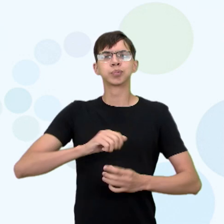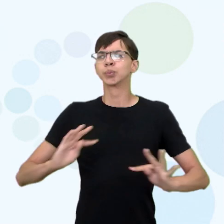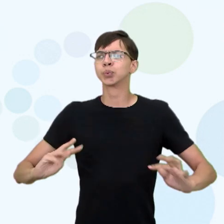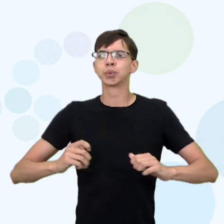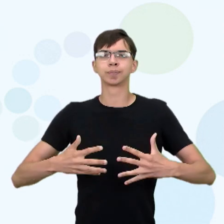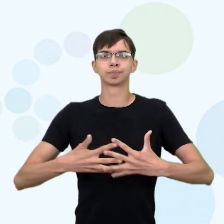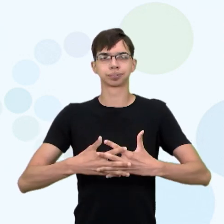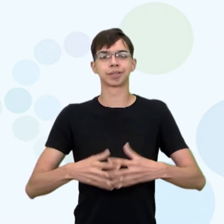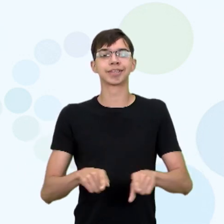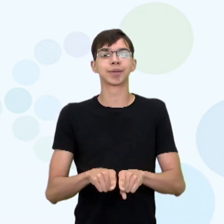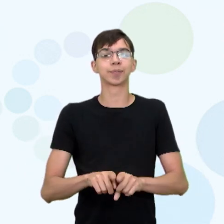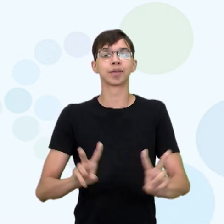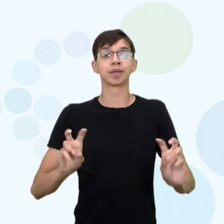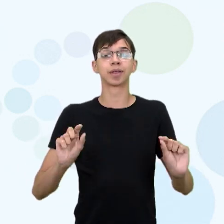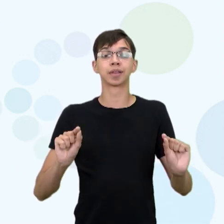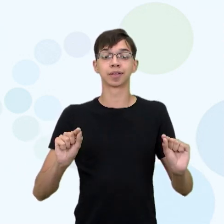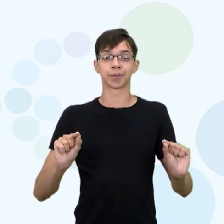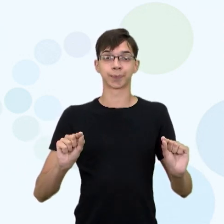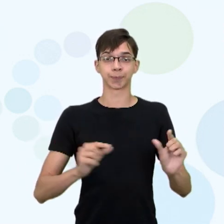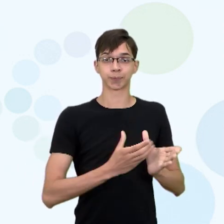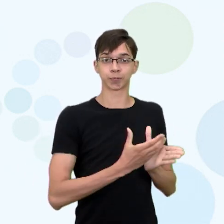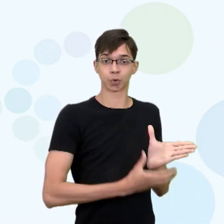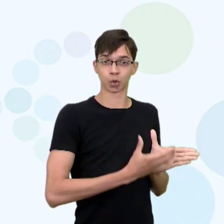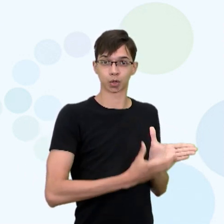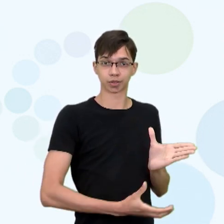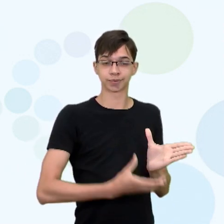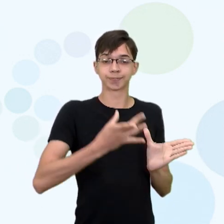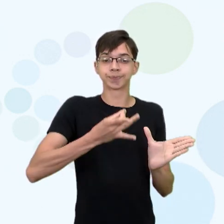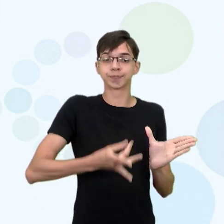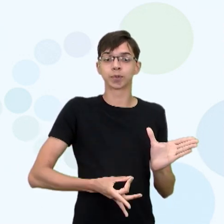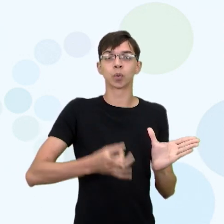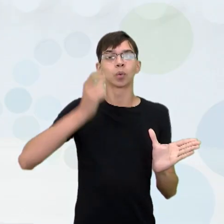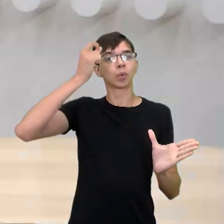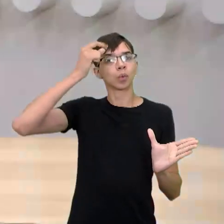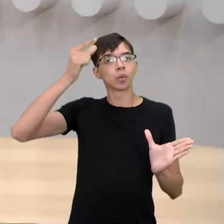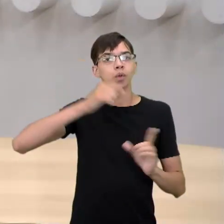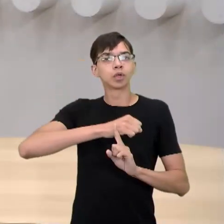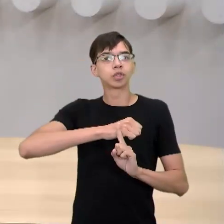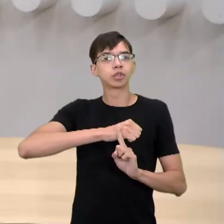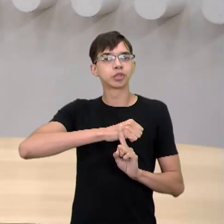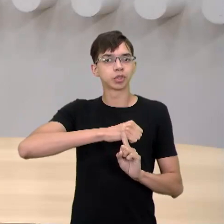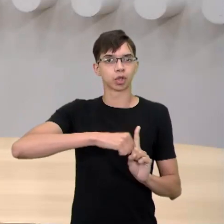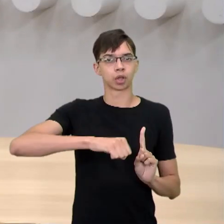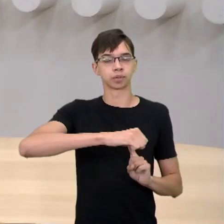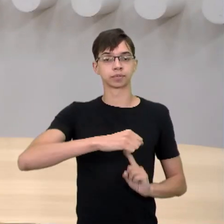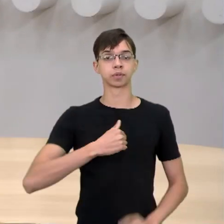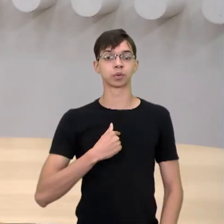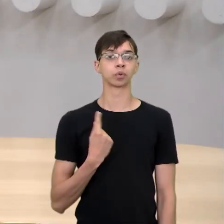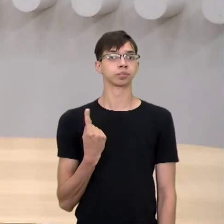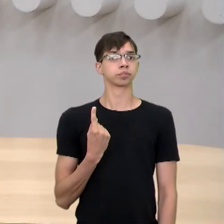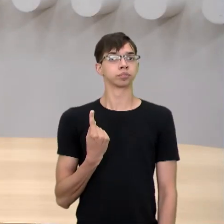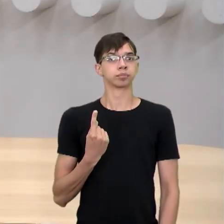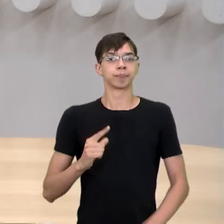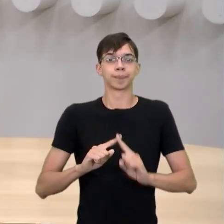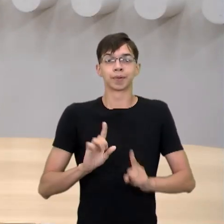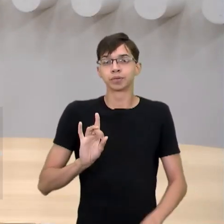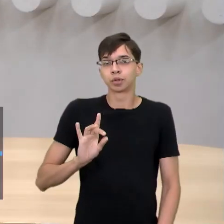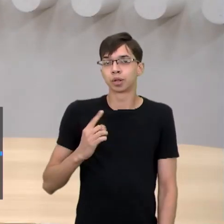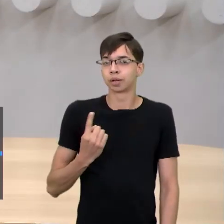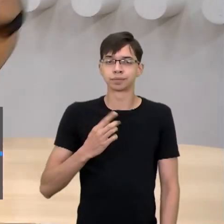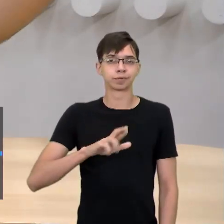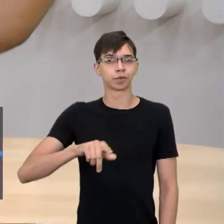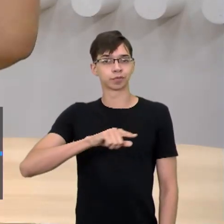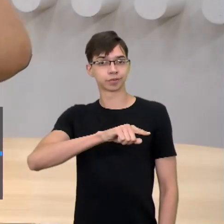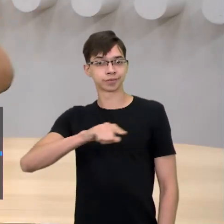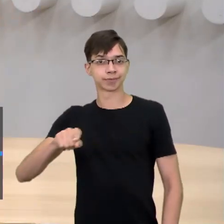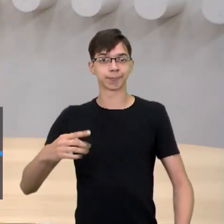e Sociedade, né? Dessa vez estou aqui solamente só, mas não só, porque vocês estão aí, eu